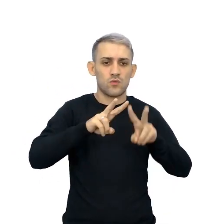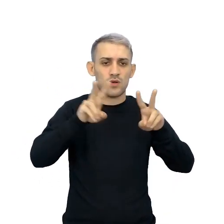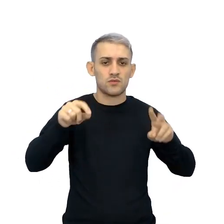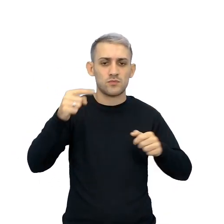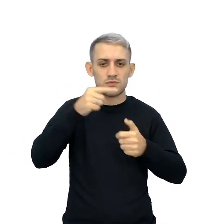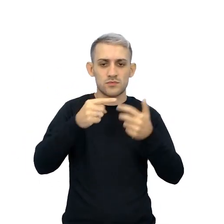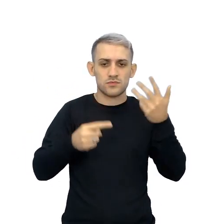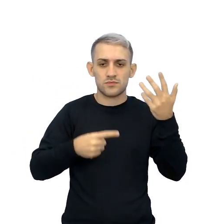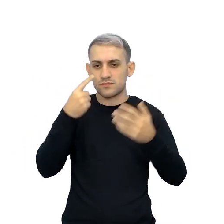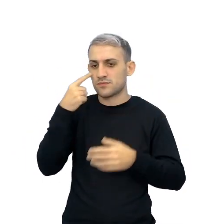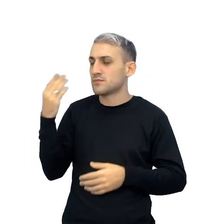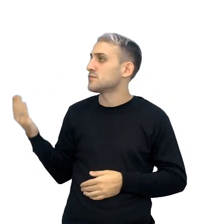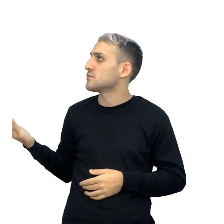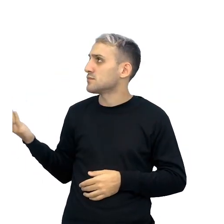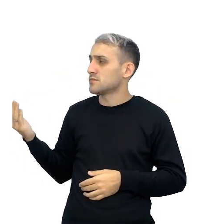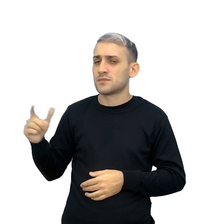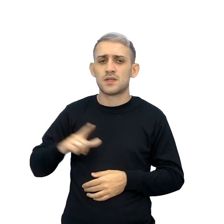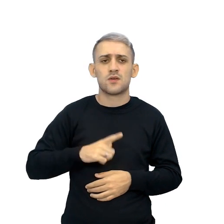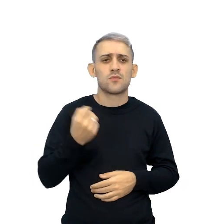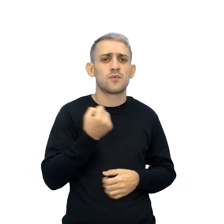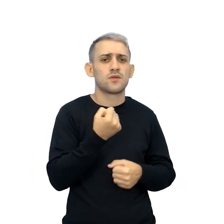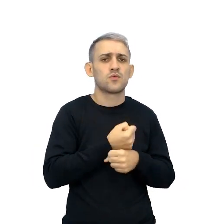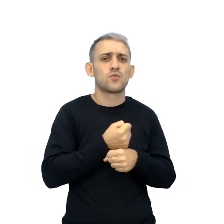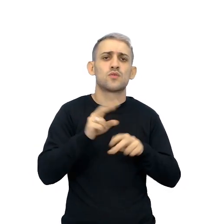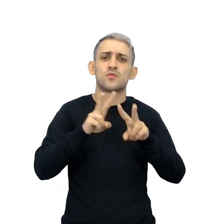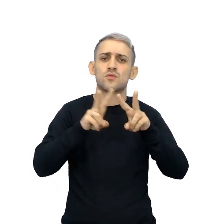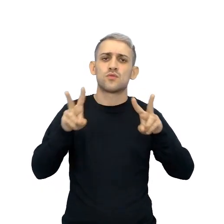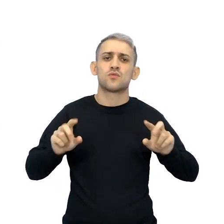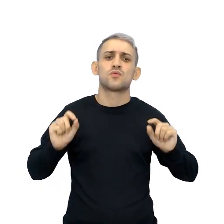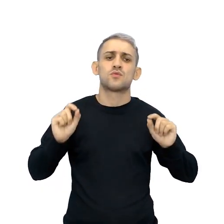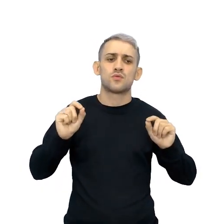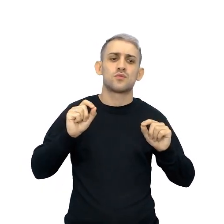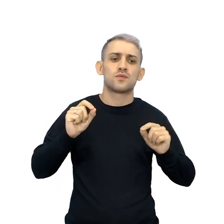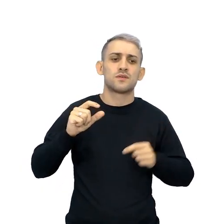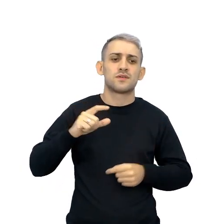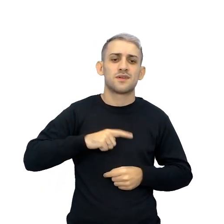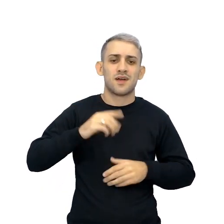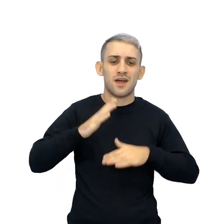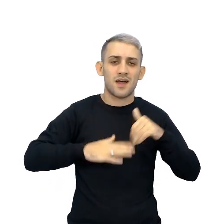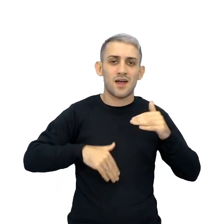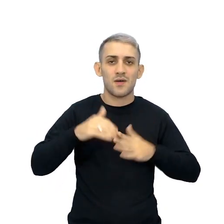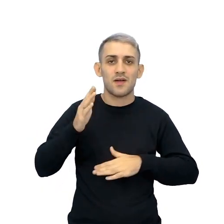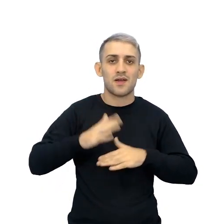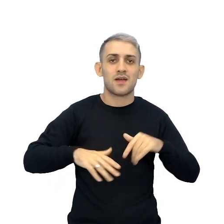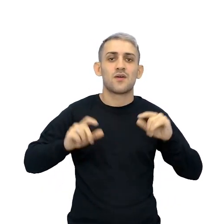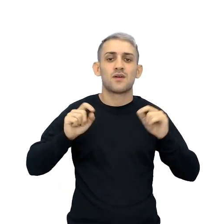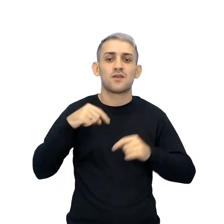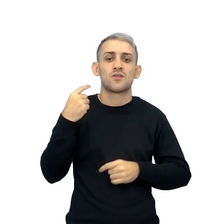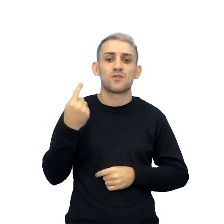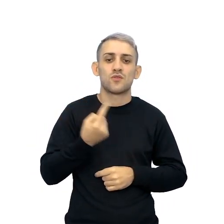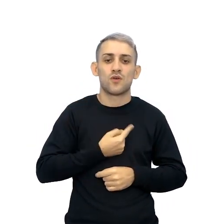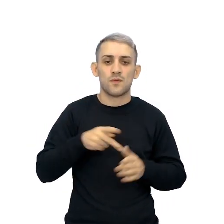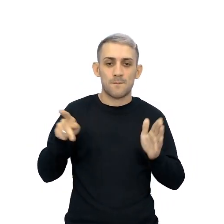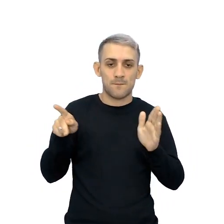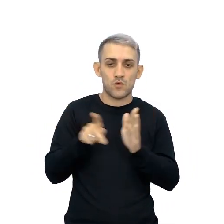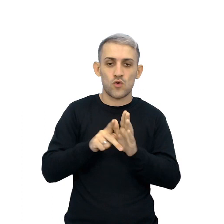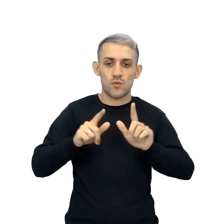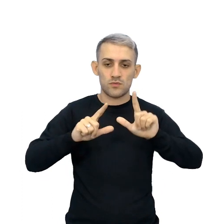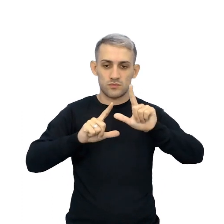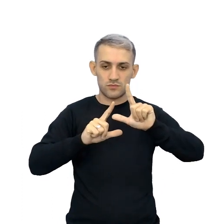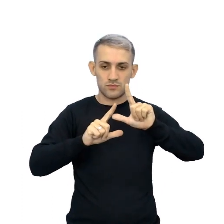vocês. E nesse tema do primeiro ano, o que que nós temos? Nós temos uma habilidade que é trabalhar com o Teorema de Pitágoras. Nós vamos ter